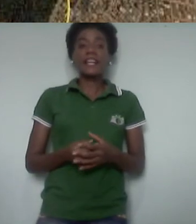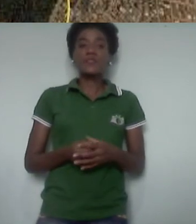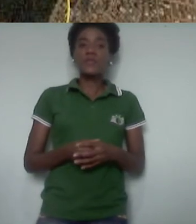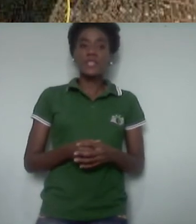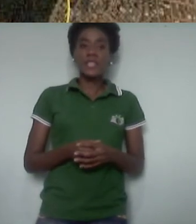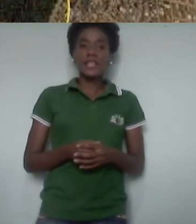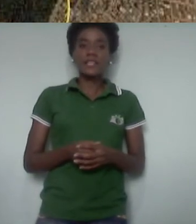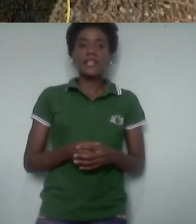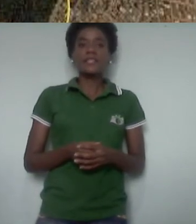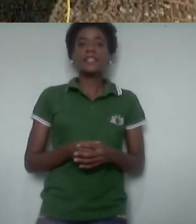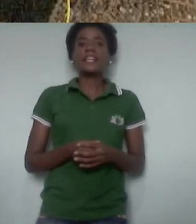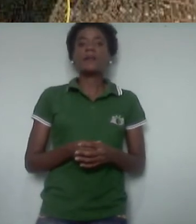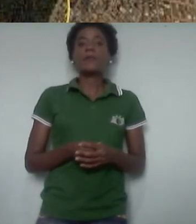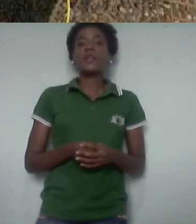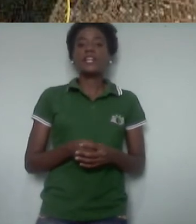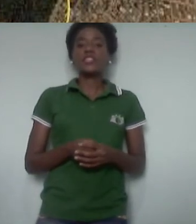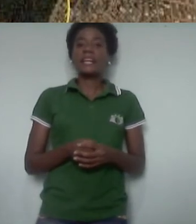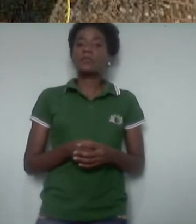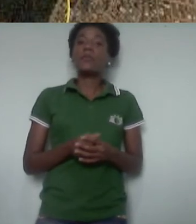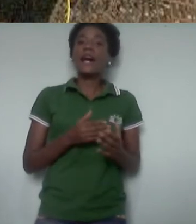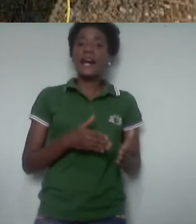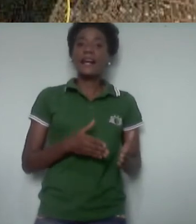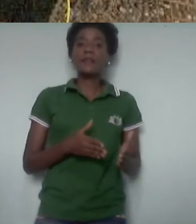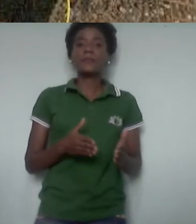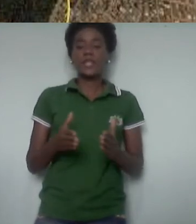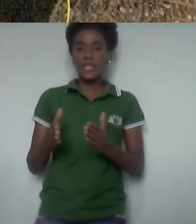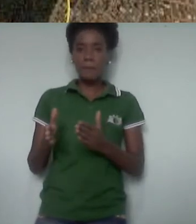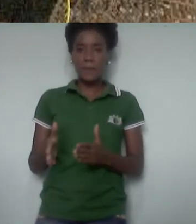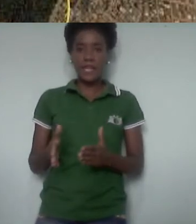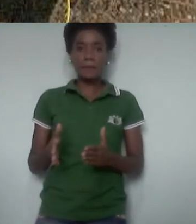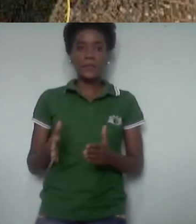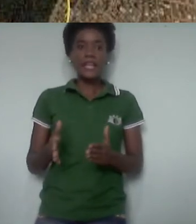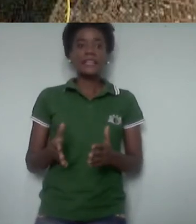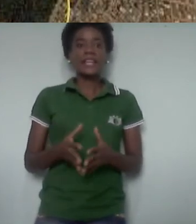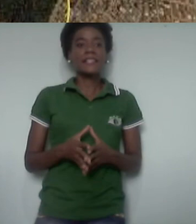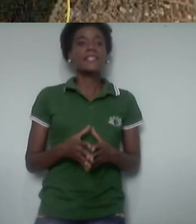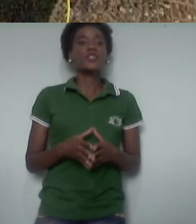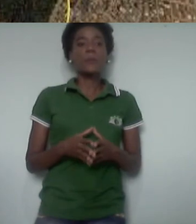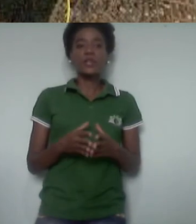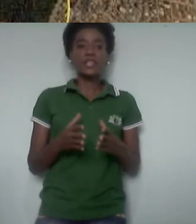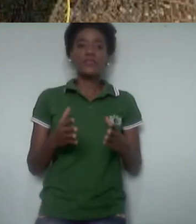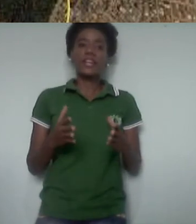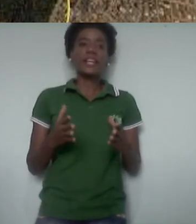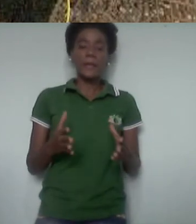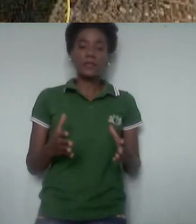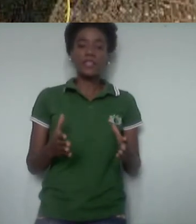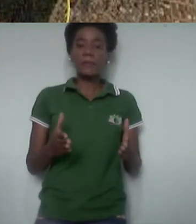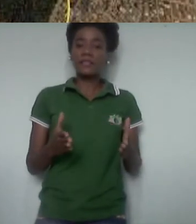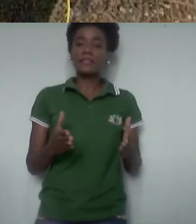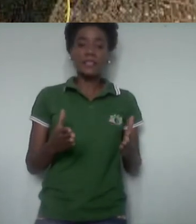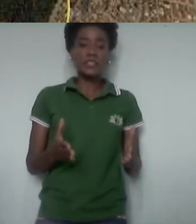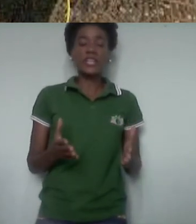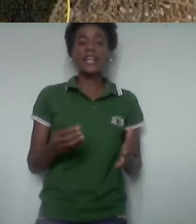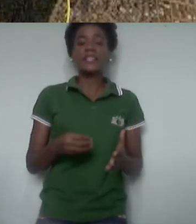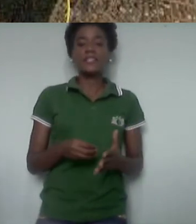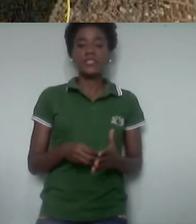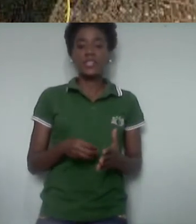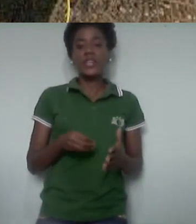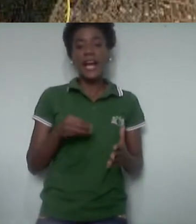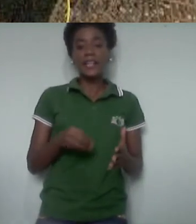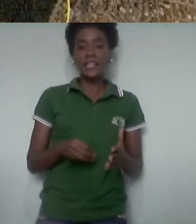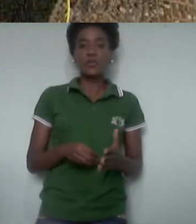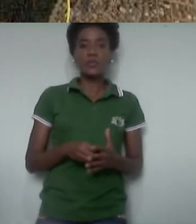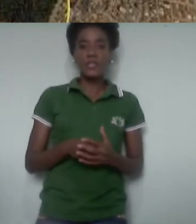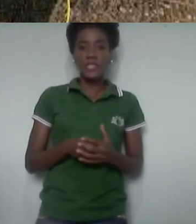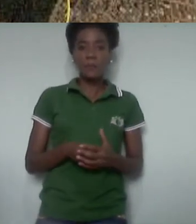mata da Cazuzinha, citada pelo candidato A e B. Trata-se de um importante fragmento da Mata Atlântica ainda